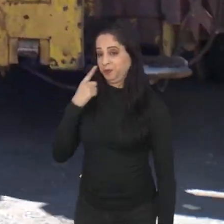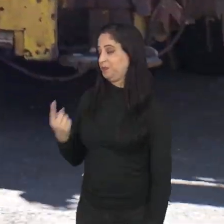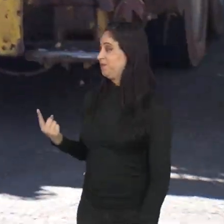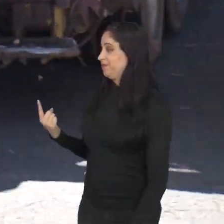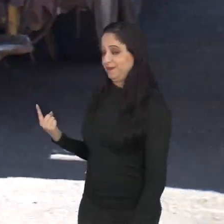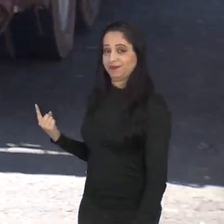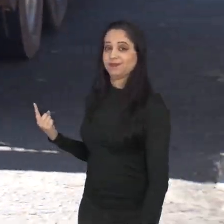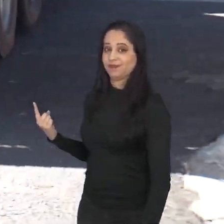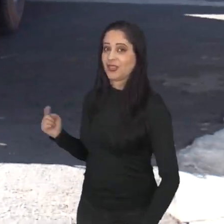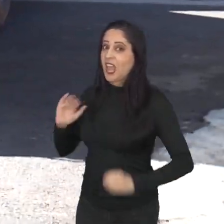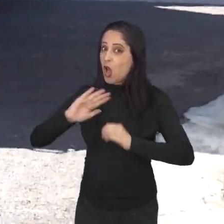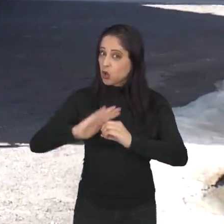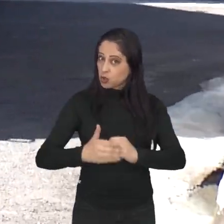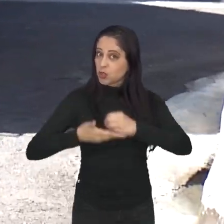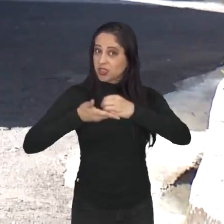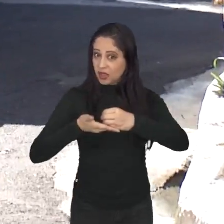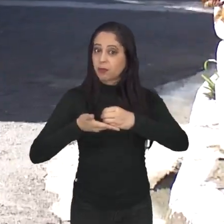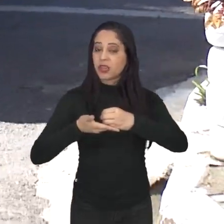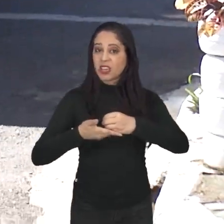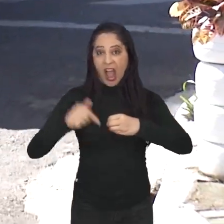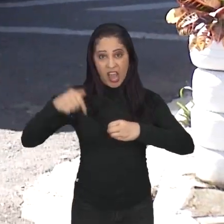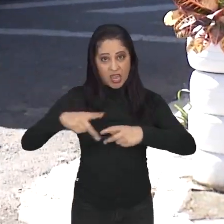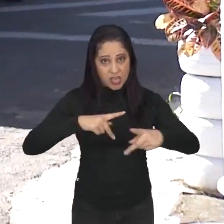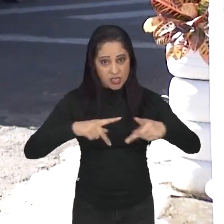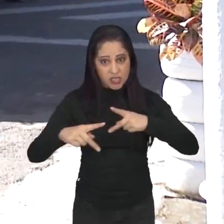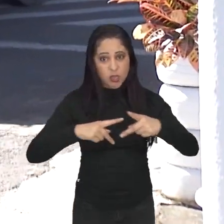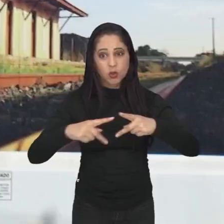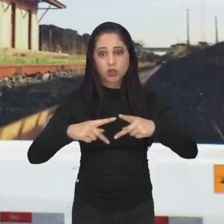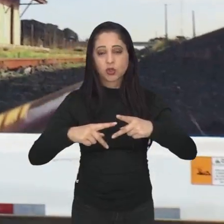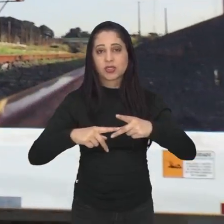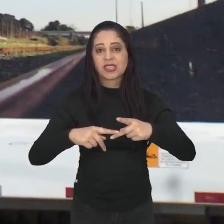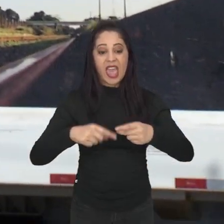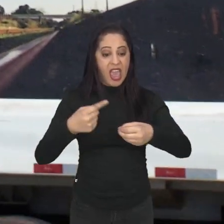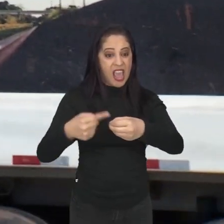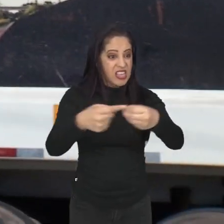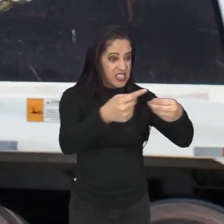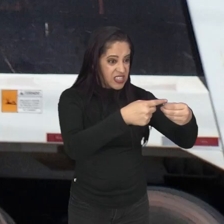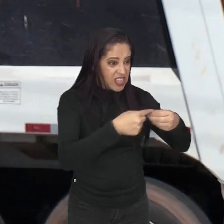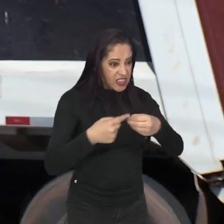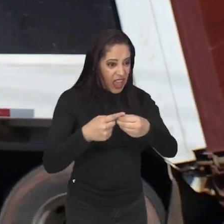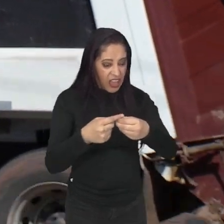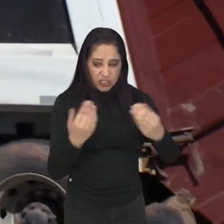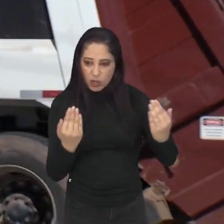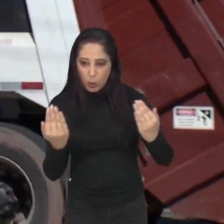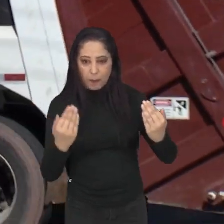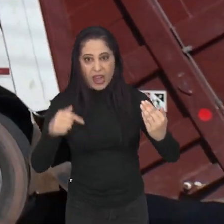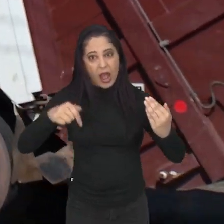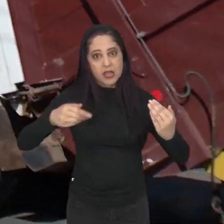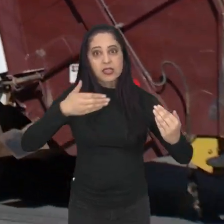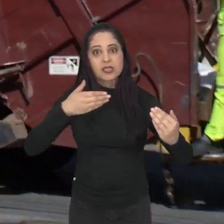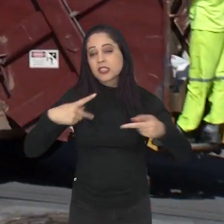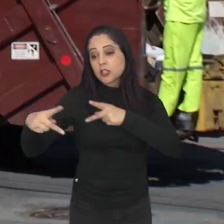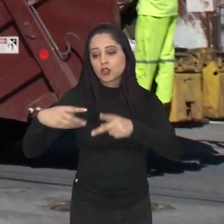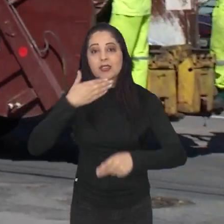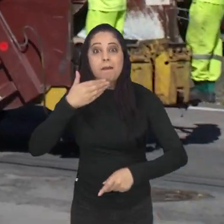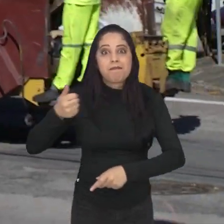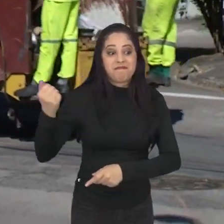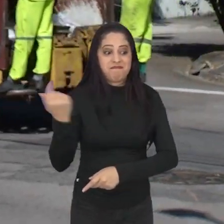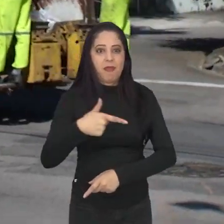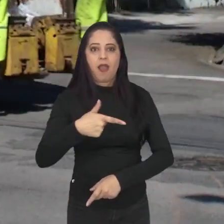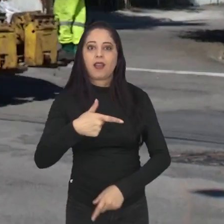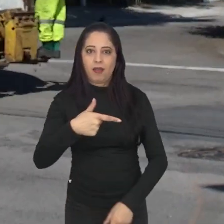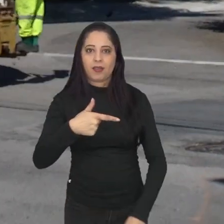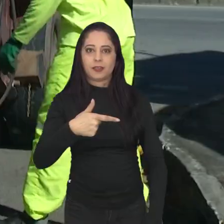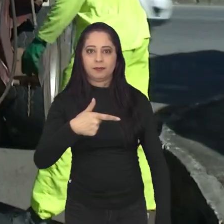referência de consumo consciente e sustentabilidade São José está entre as melhores cidades do Estado quando o assunto é